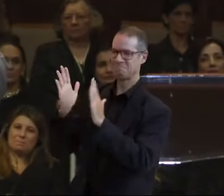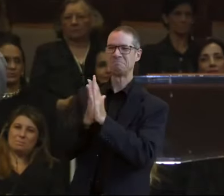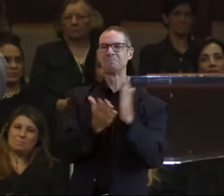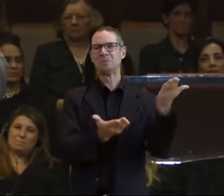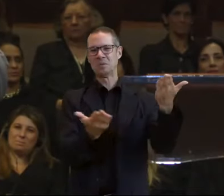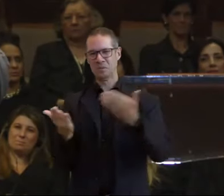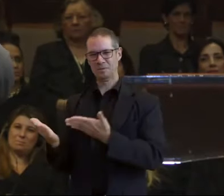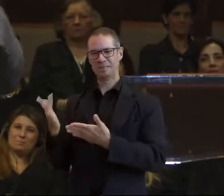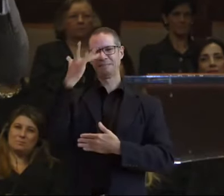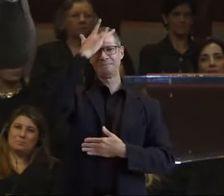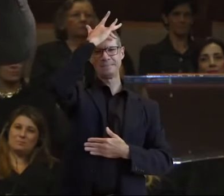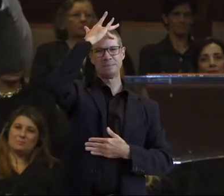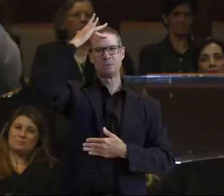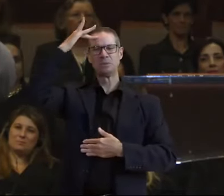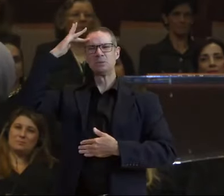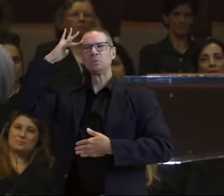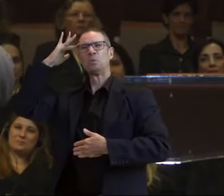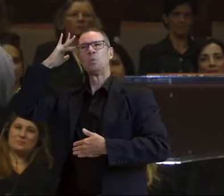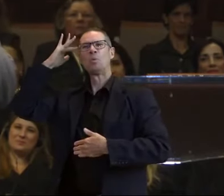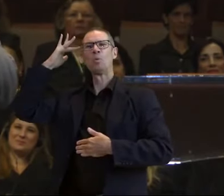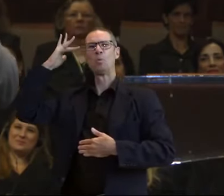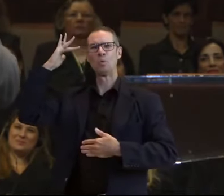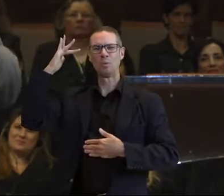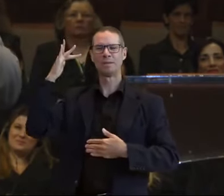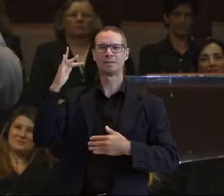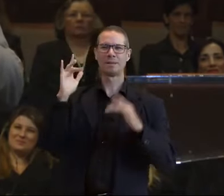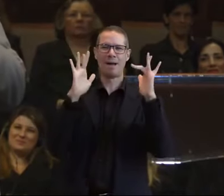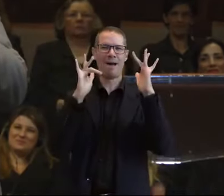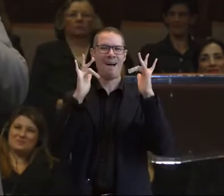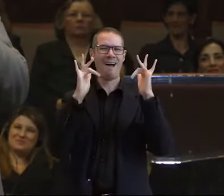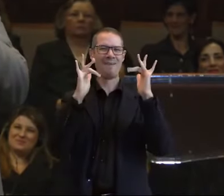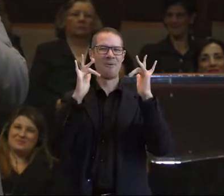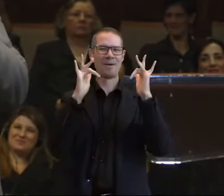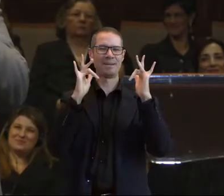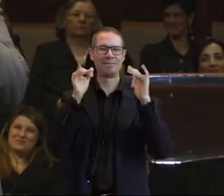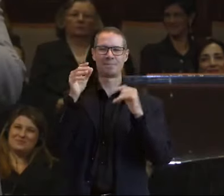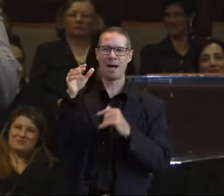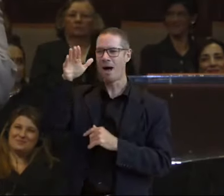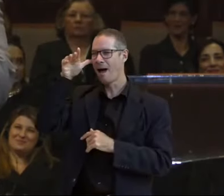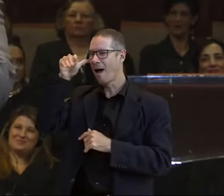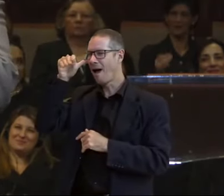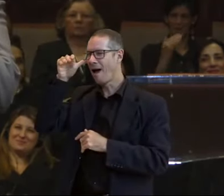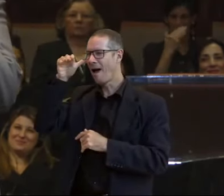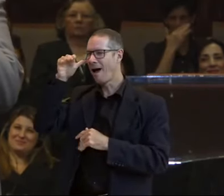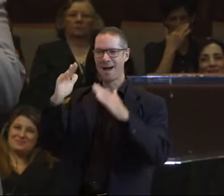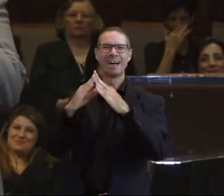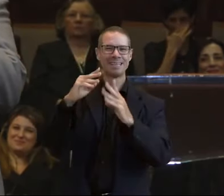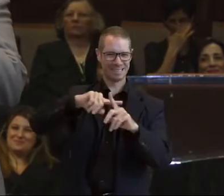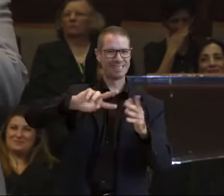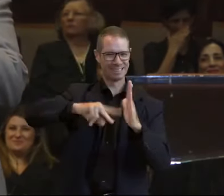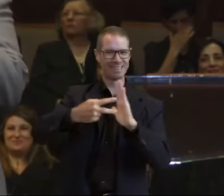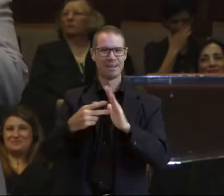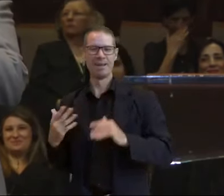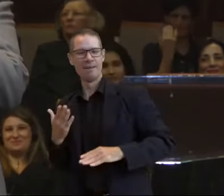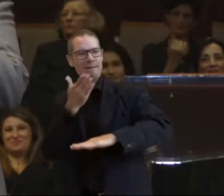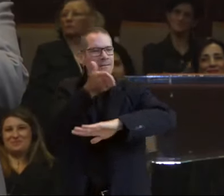convidar pessoas que estão namorando a igreja. Sabe o que é namorar a igreja? A gente